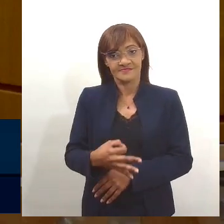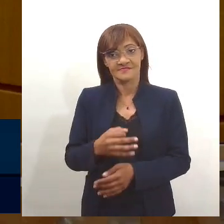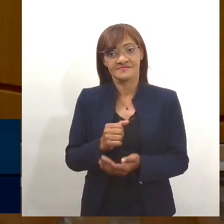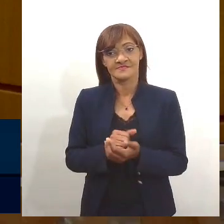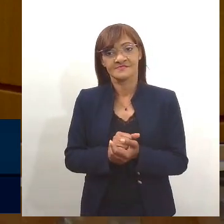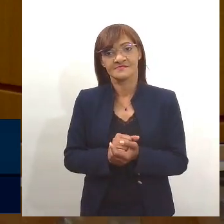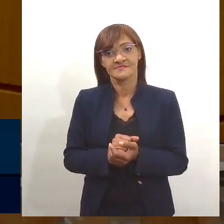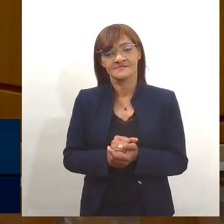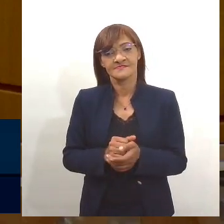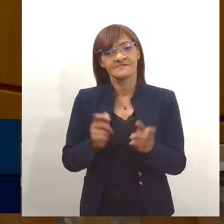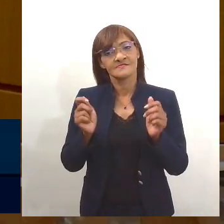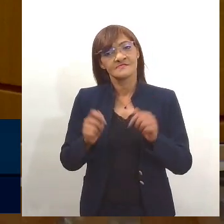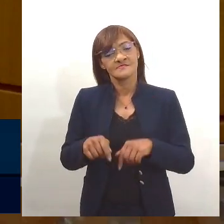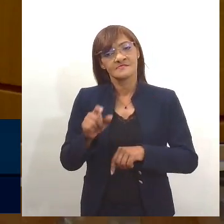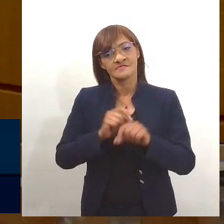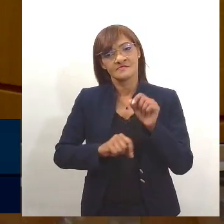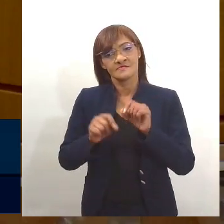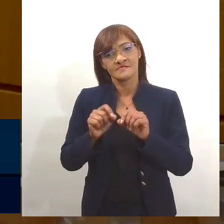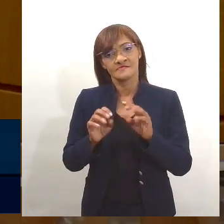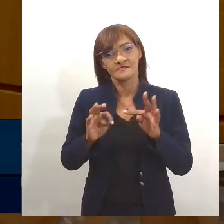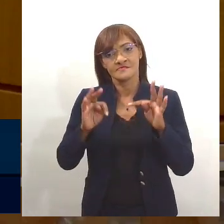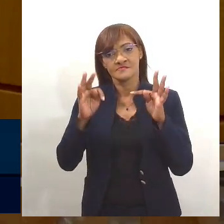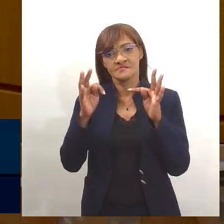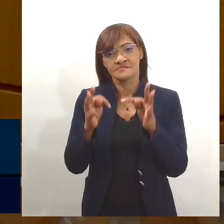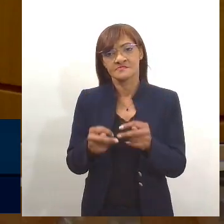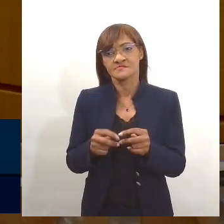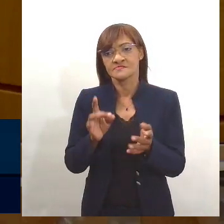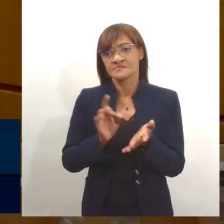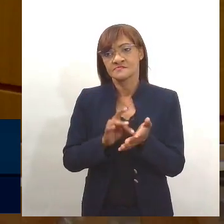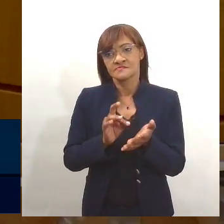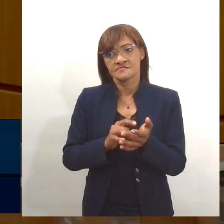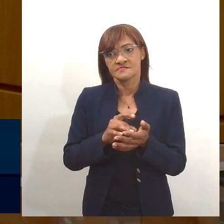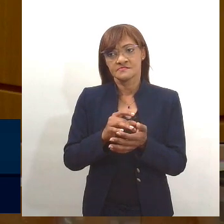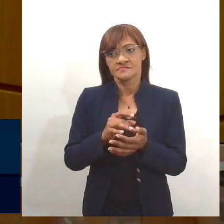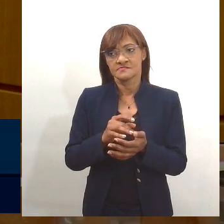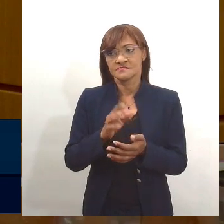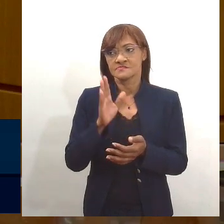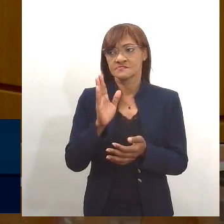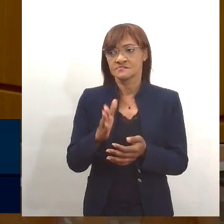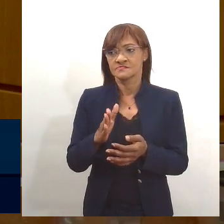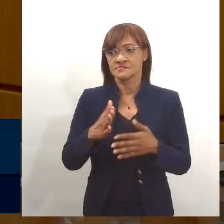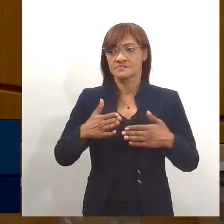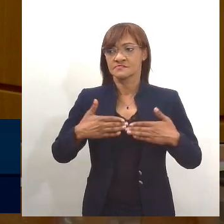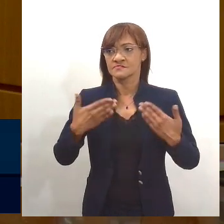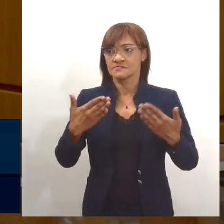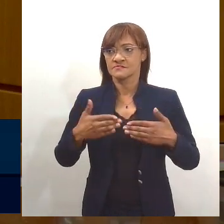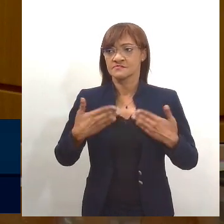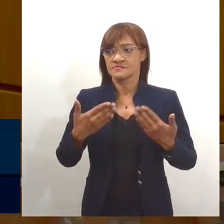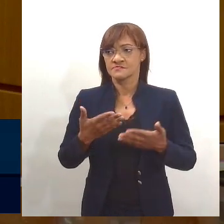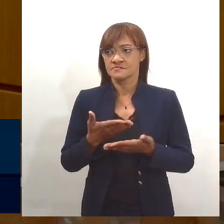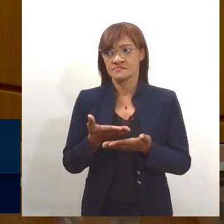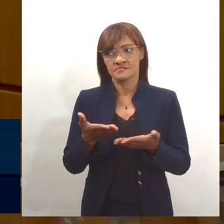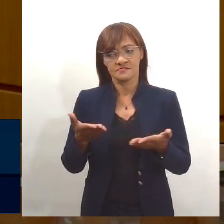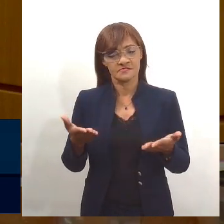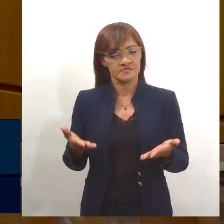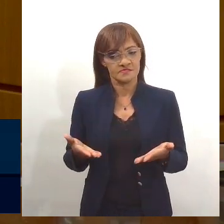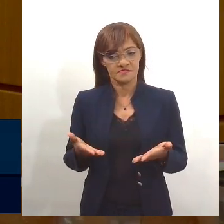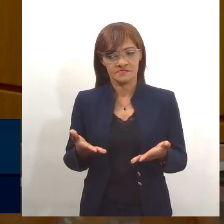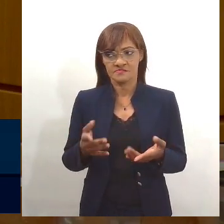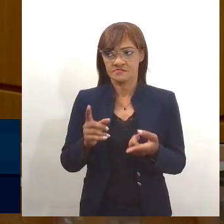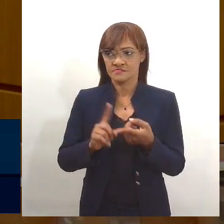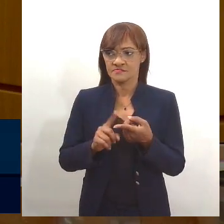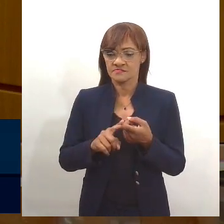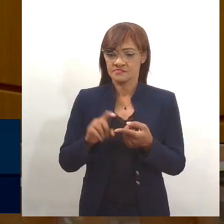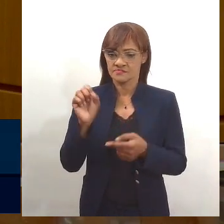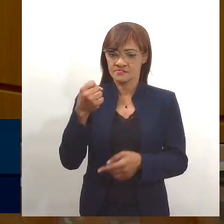agradar, né, aos seus pais. Então, foi dito aqui também que eu tenho 8 filhos, e é verdade, então eu tenho que